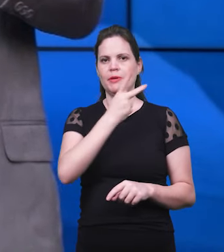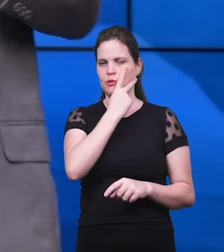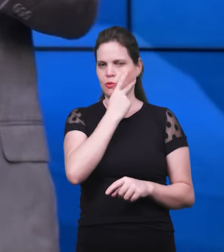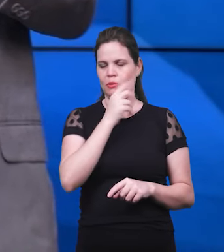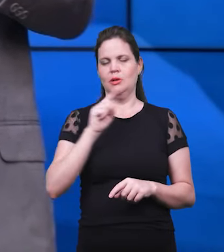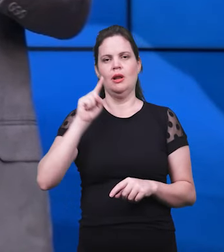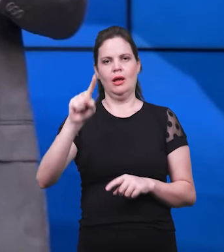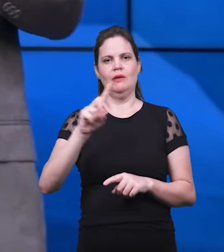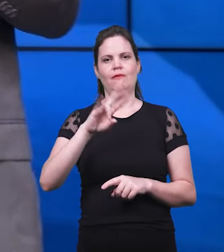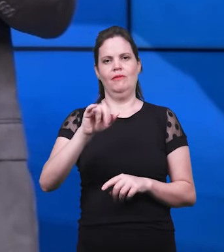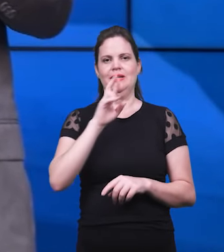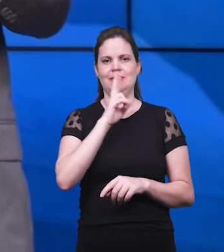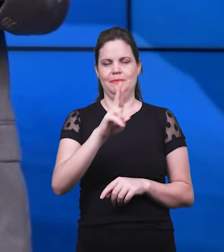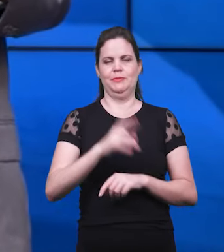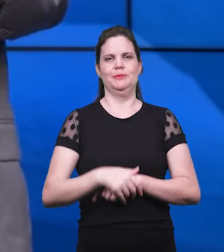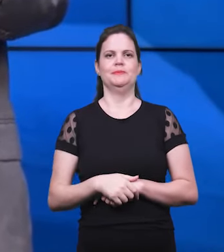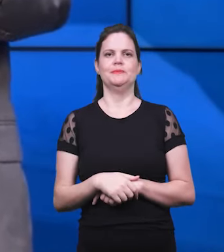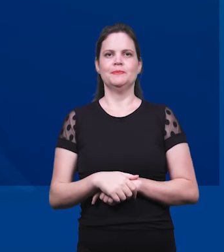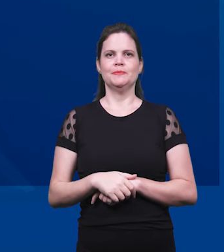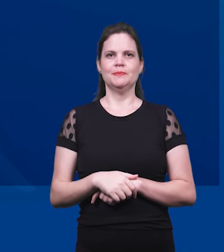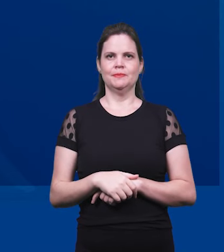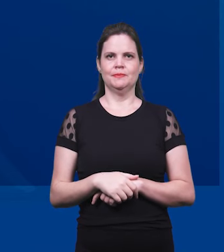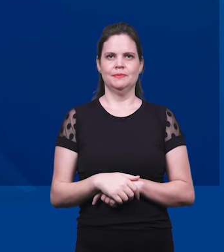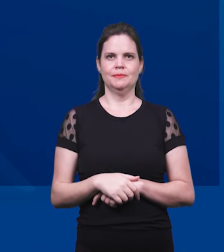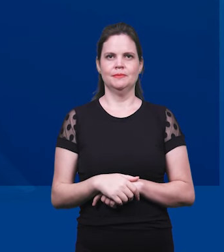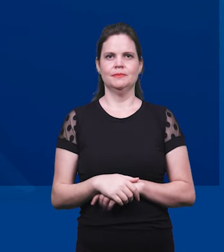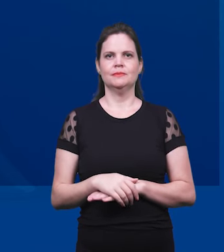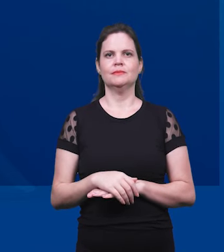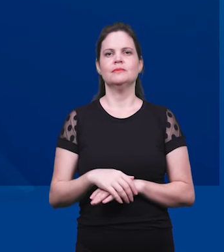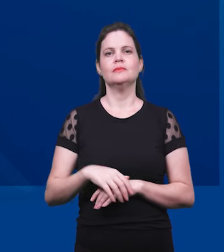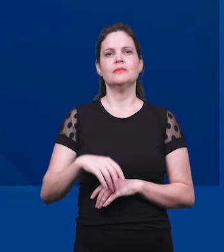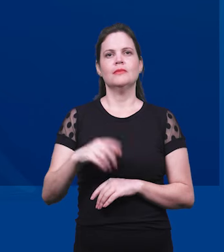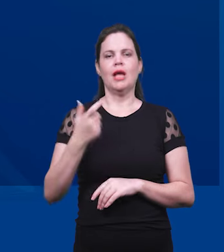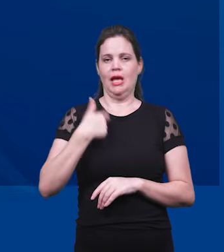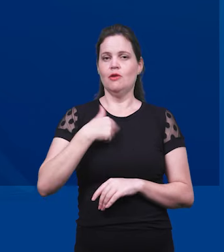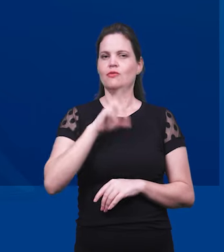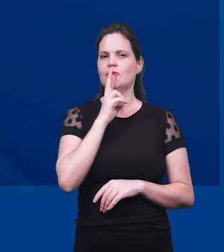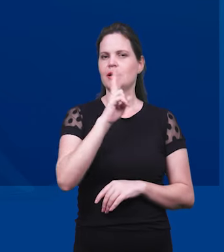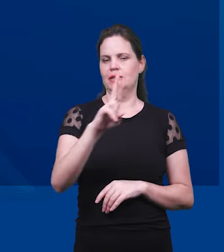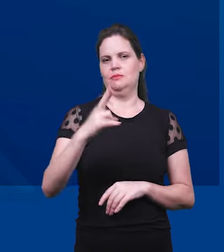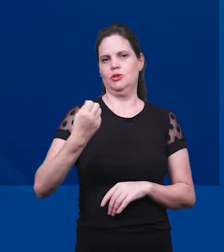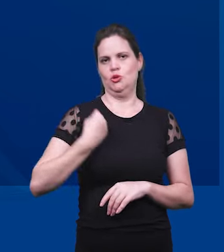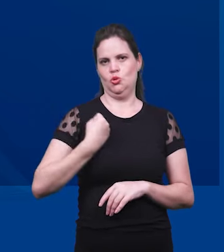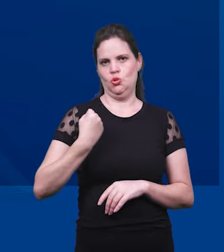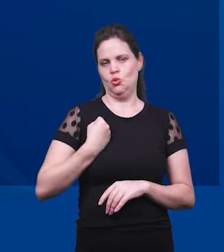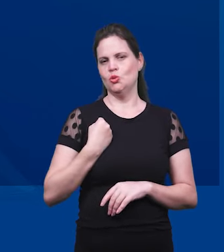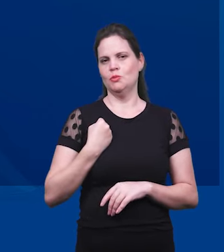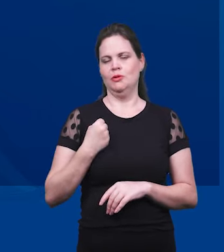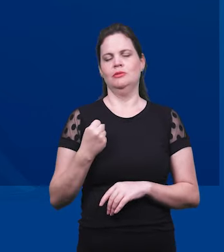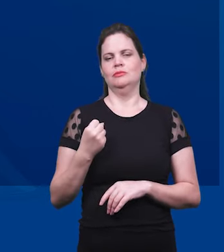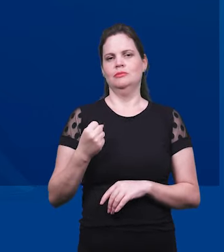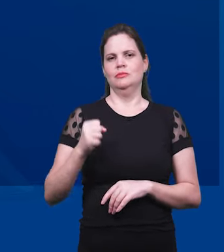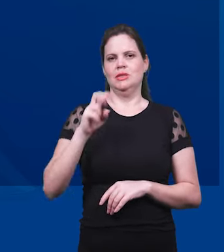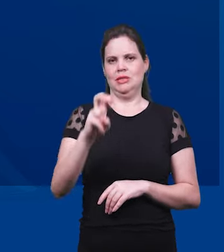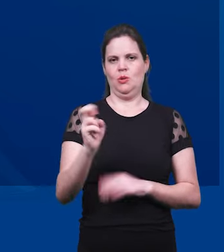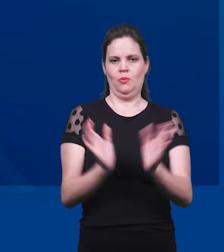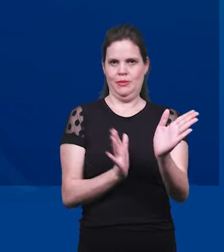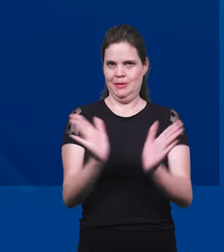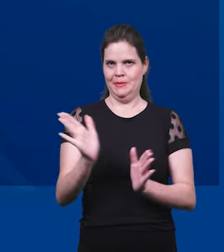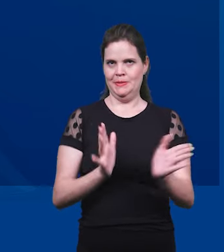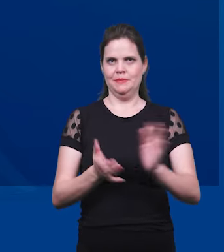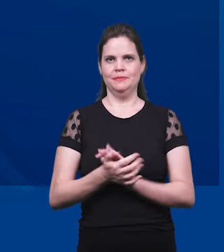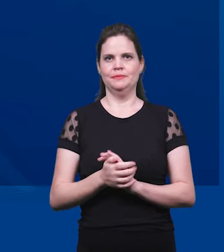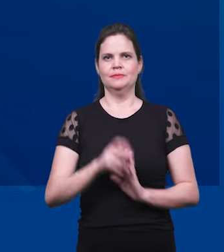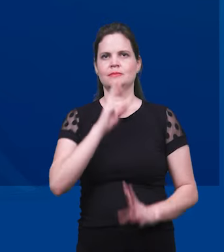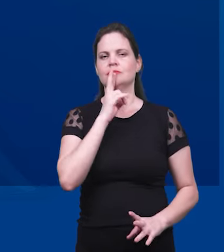então às duas respostas em sequência. Senhor Jesus, eu vou responder a pergunta de acessibilidade